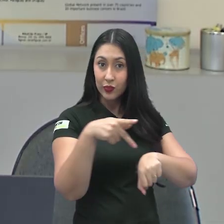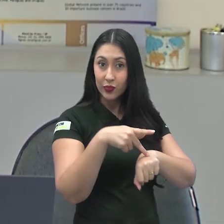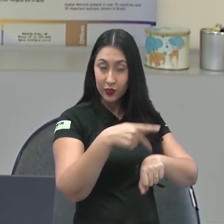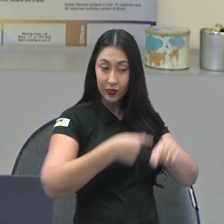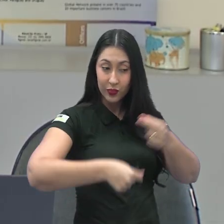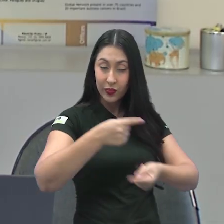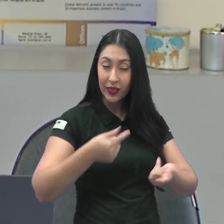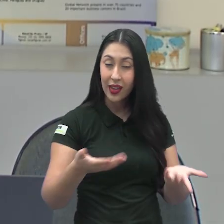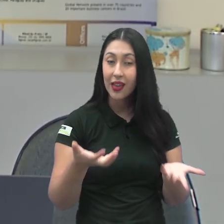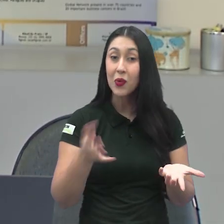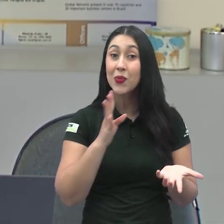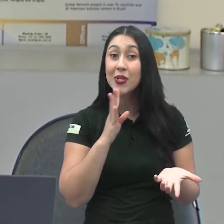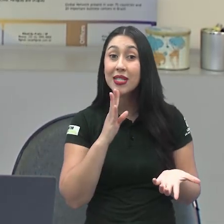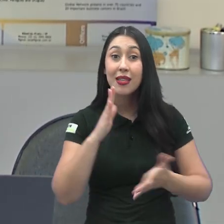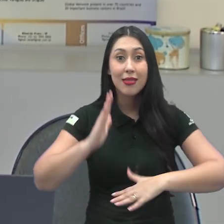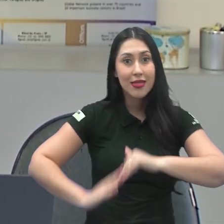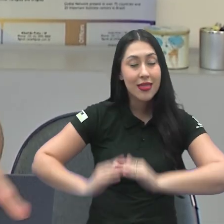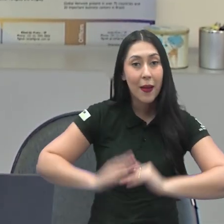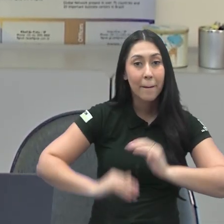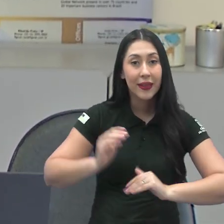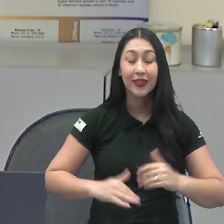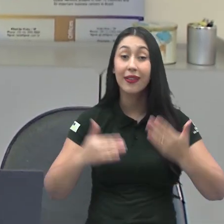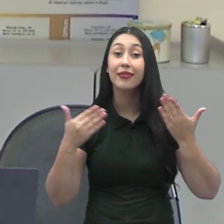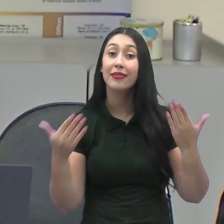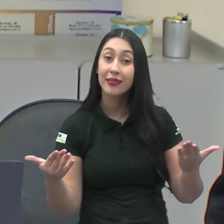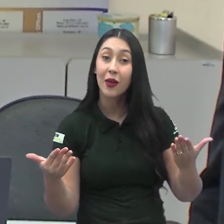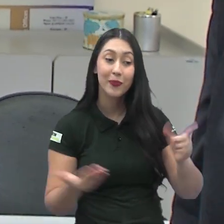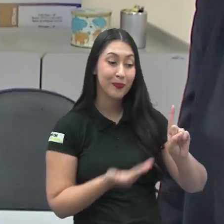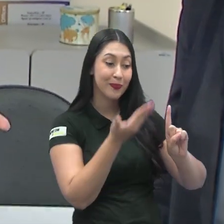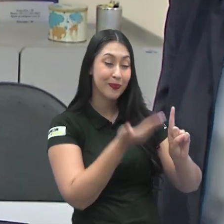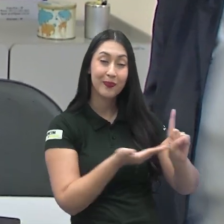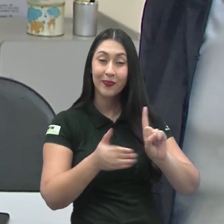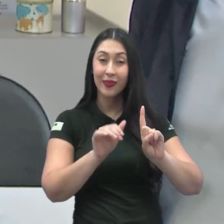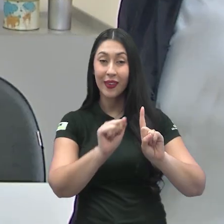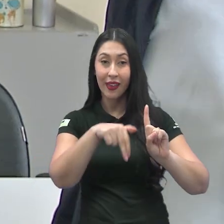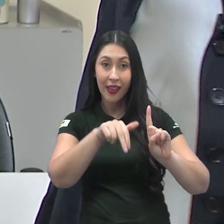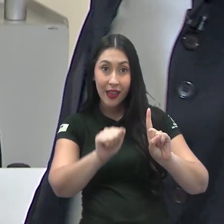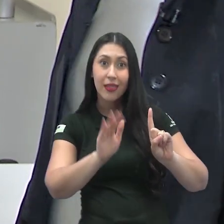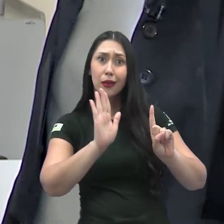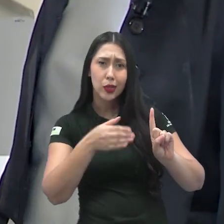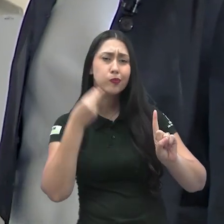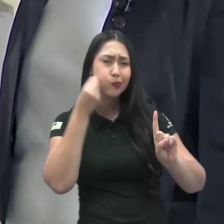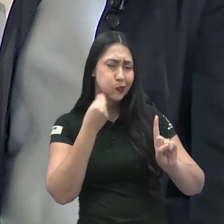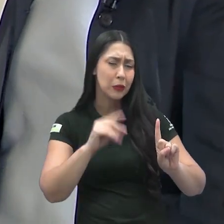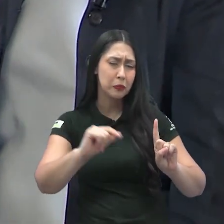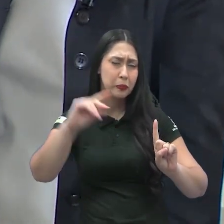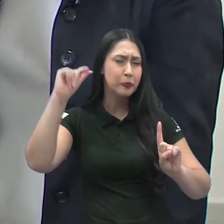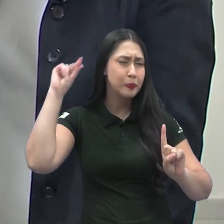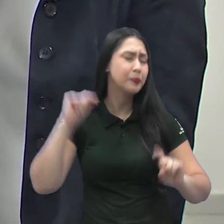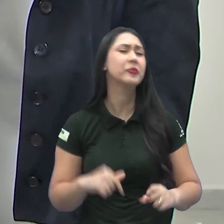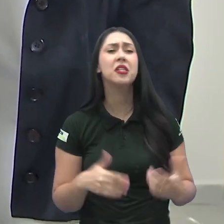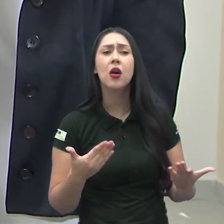na prática como que é a rotina de quem trabalha com isso. E para entrar de cabeça nesse universo, quem vai me ajudar é a Ana, que trabalha já há bastante tempo com